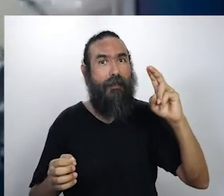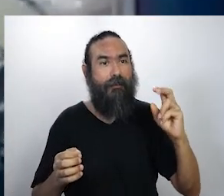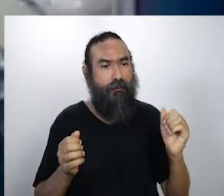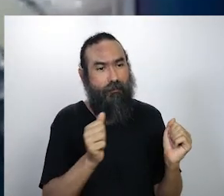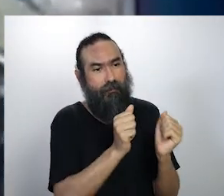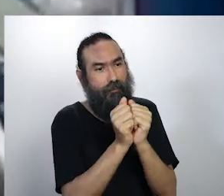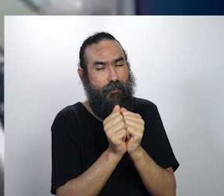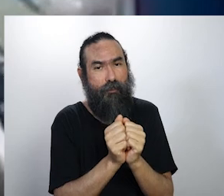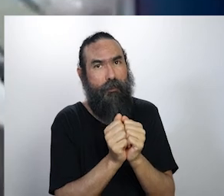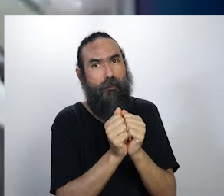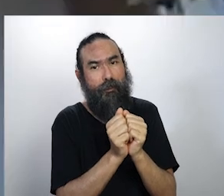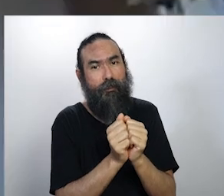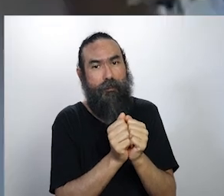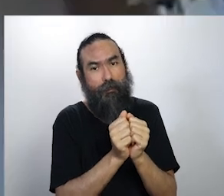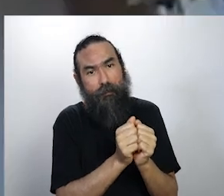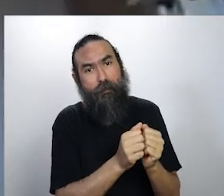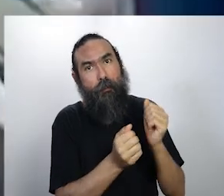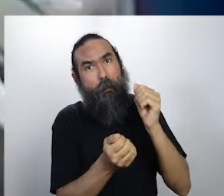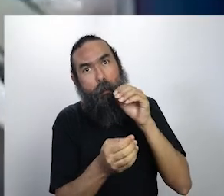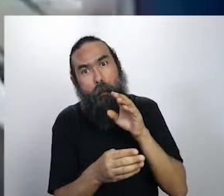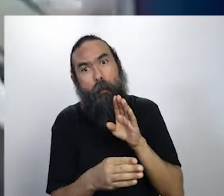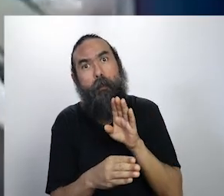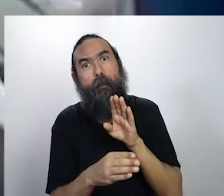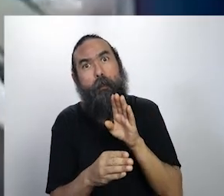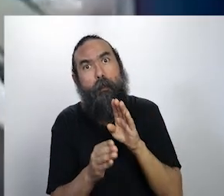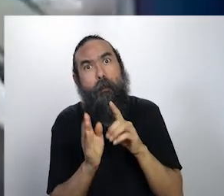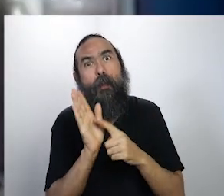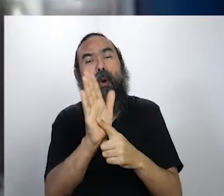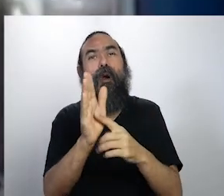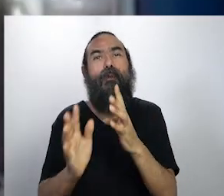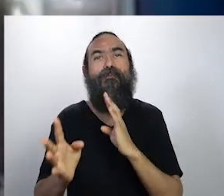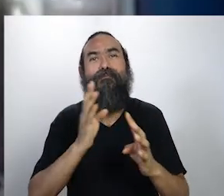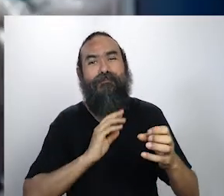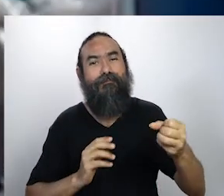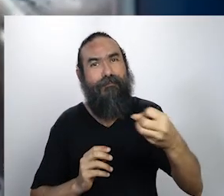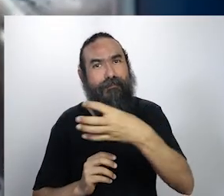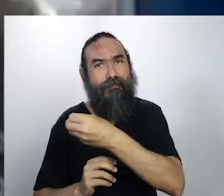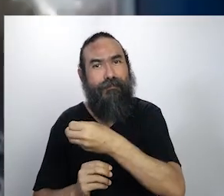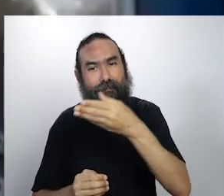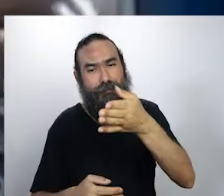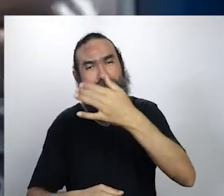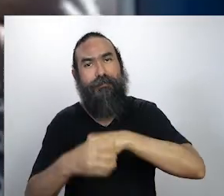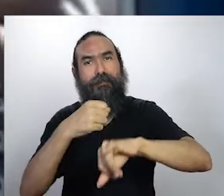e com a difusão muito mais ampla da informação.